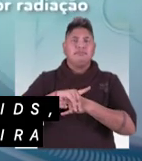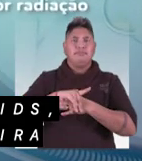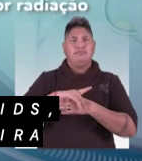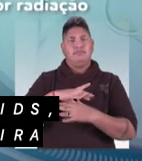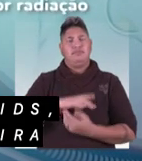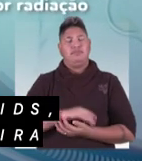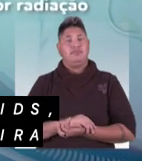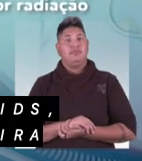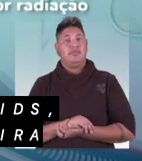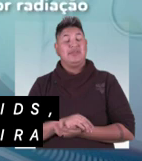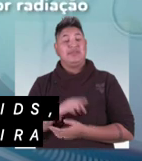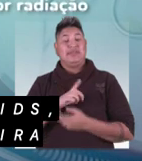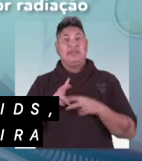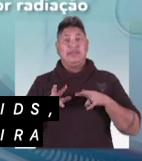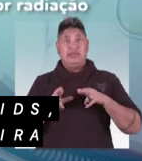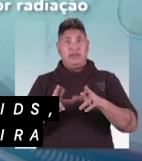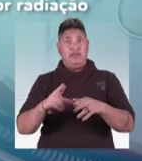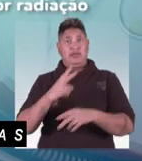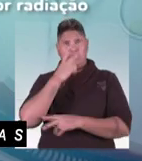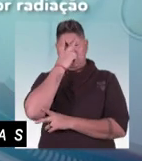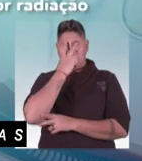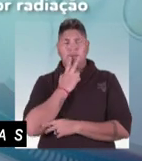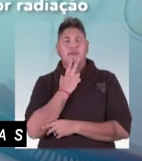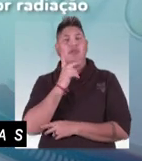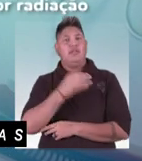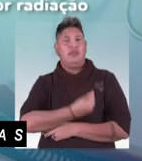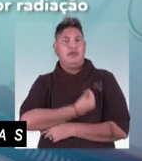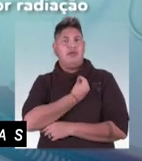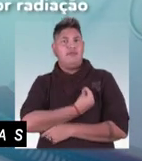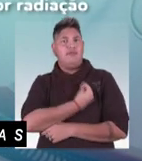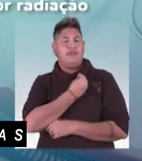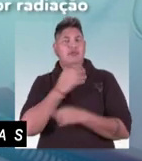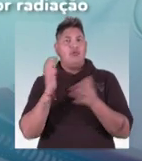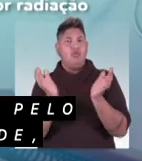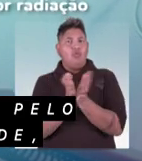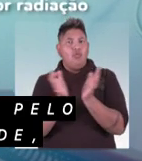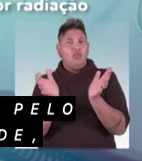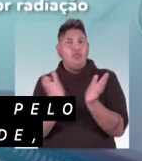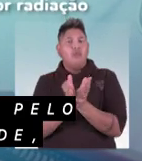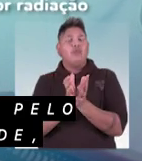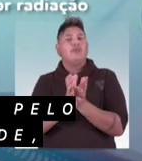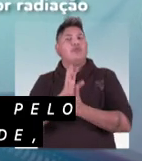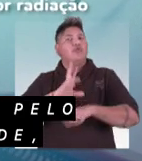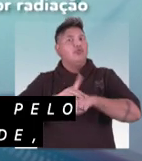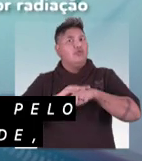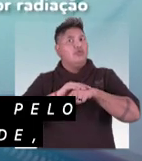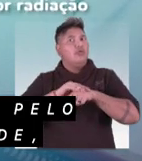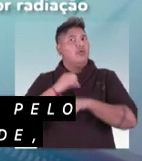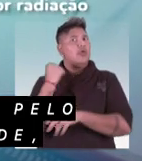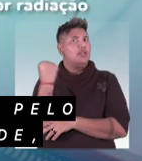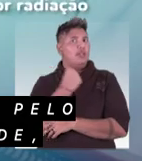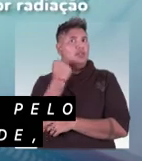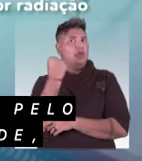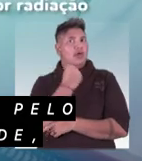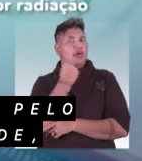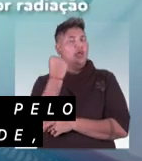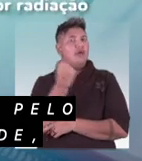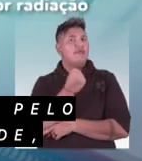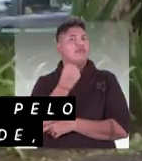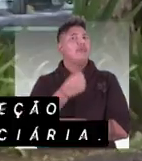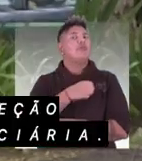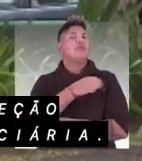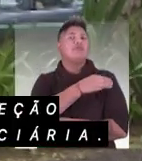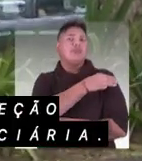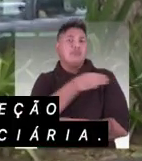Além da AIDS, o câncer e a cegueira fazem parte do grupo de doenças consideradas graves pelo Ministério da